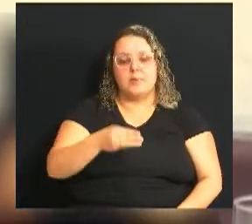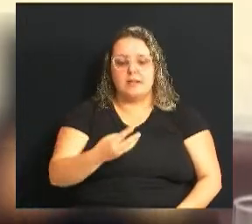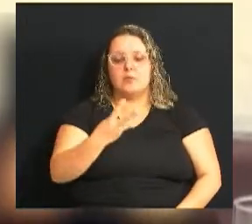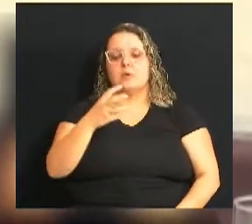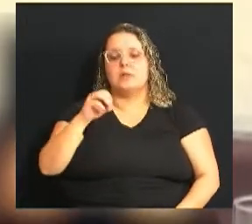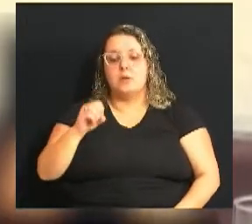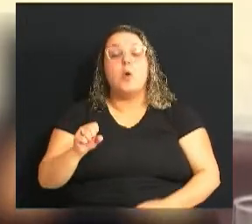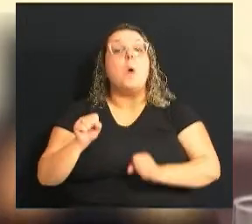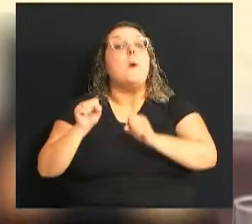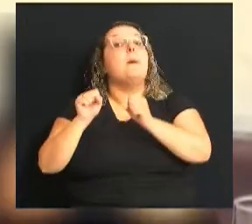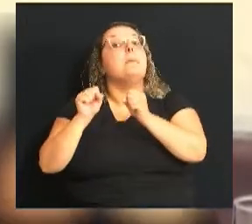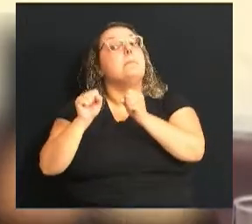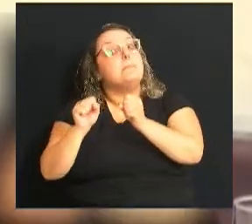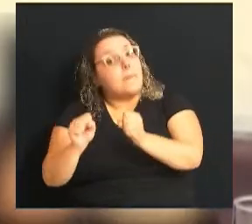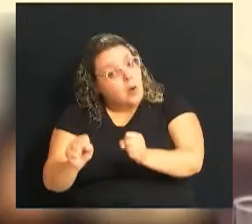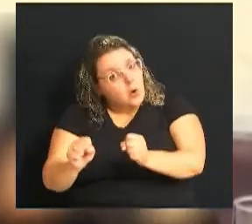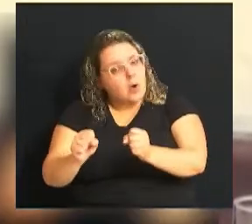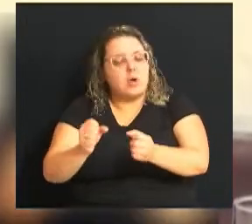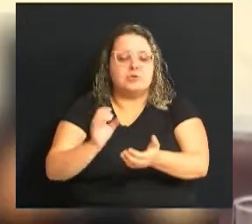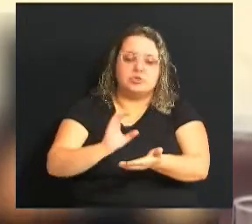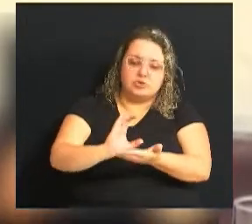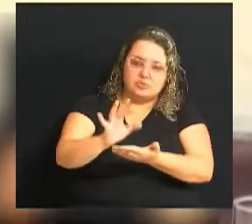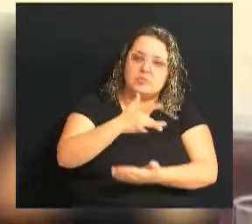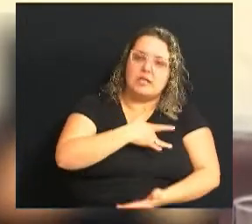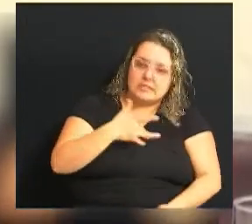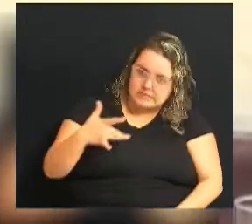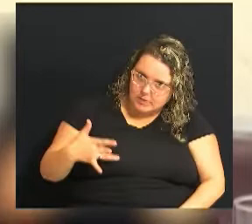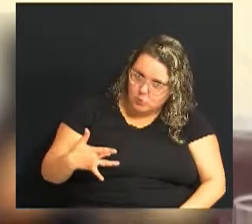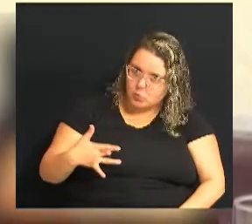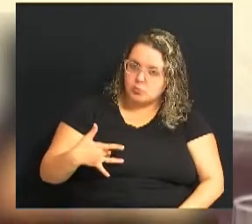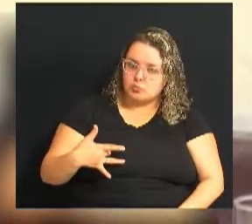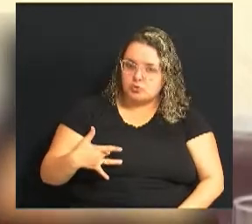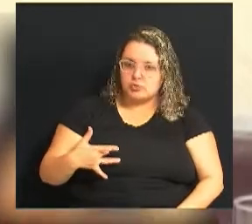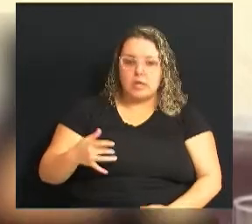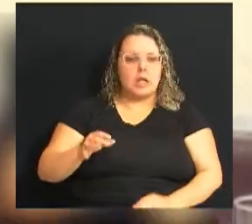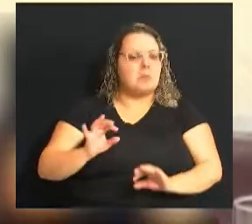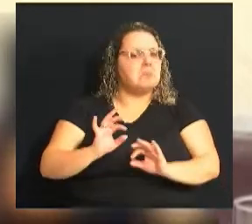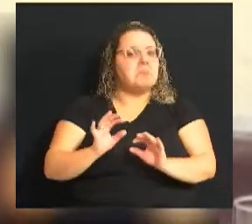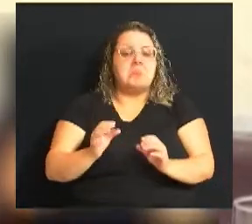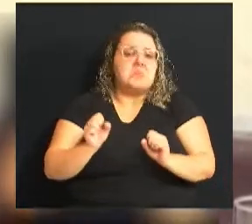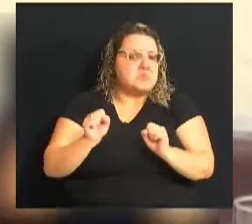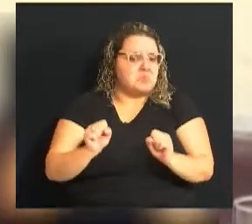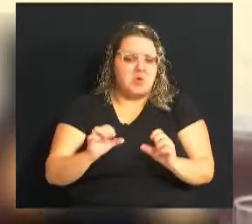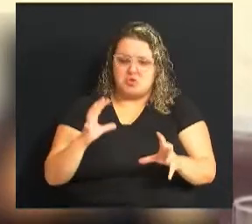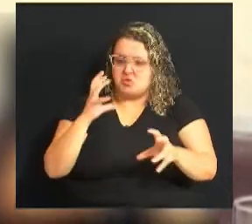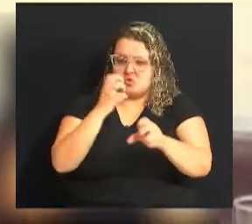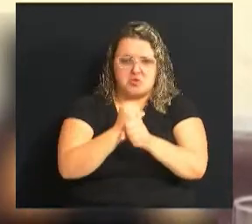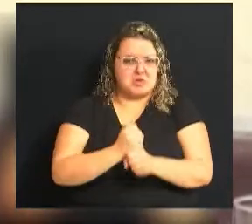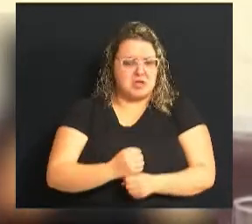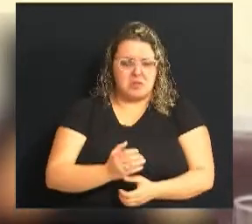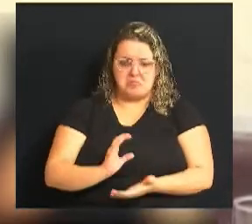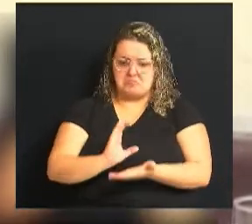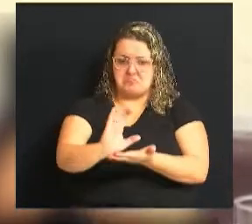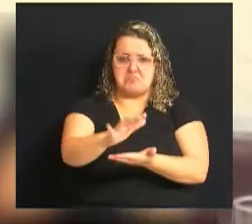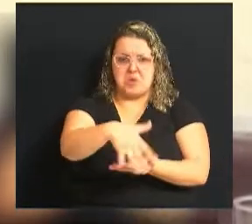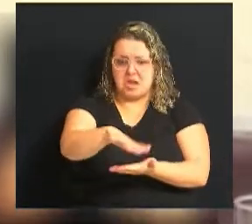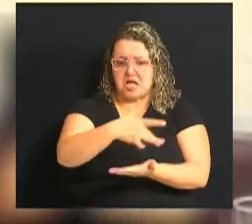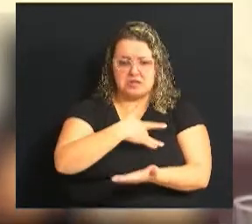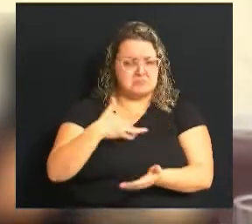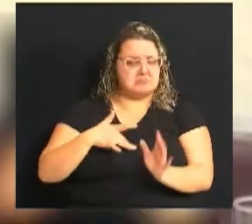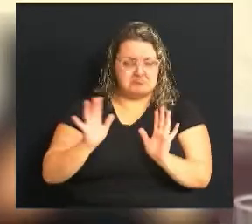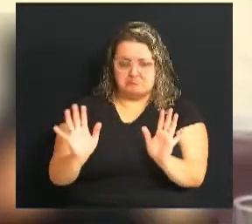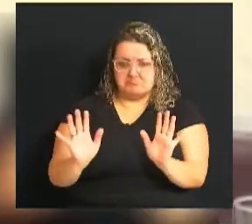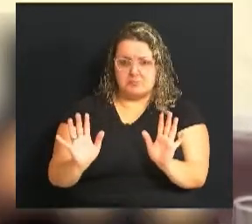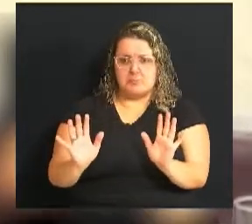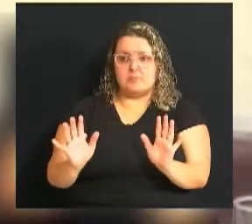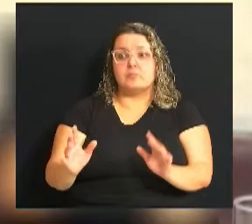saúde. Entendeu? Nada impede que você destine os 2,6 milhões que o senhor tem à sua disposição para a saúde. É que tem que ser,